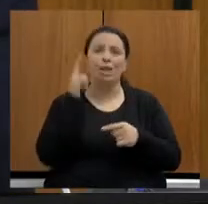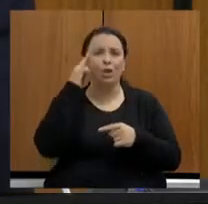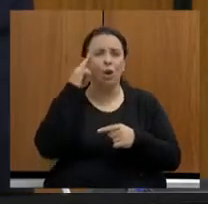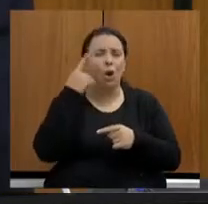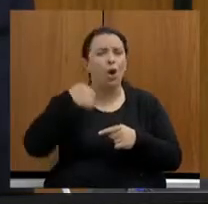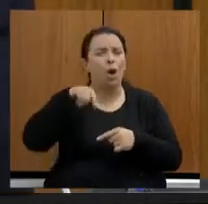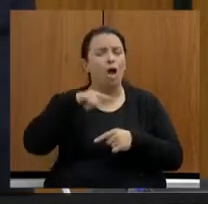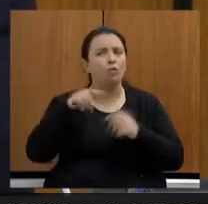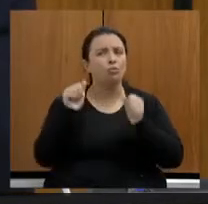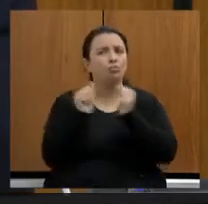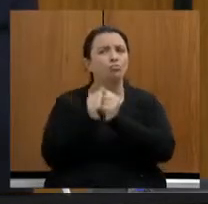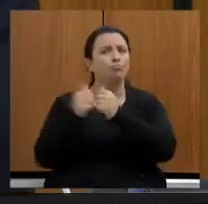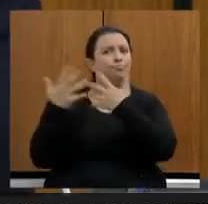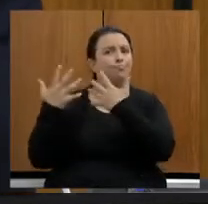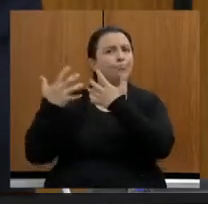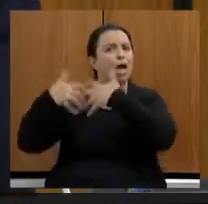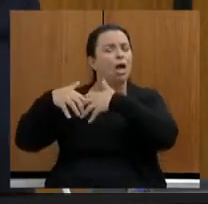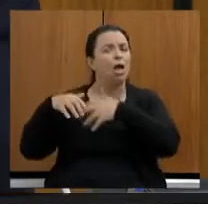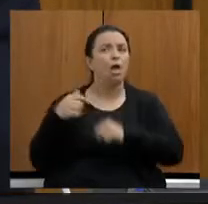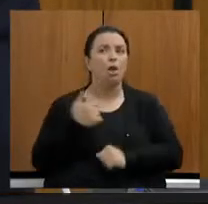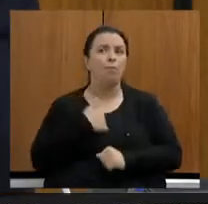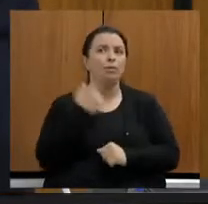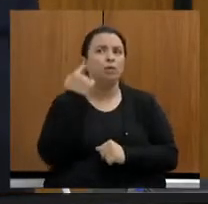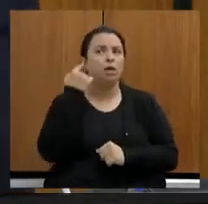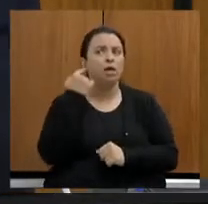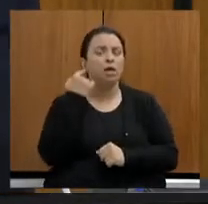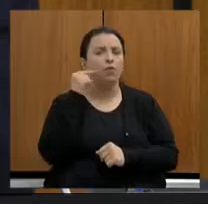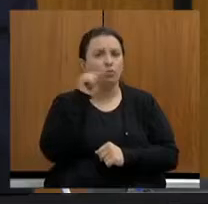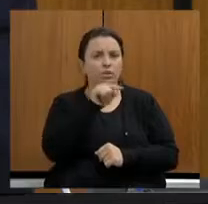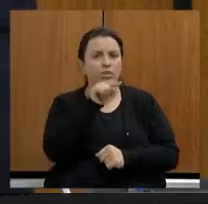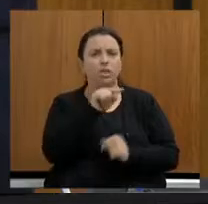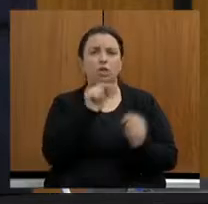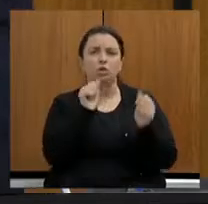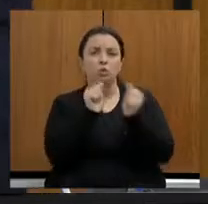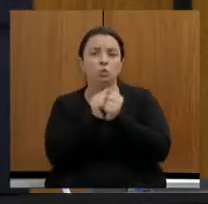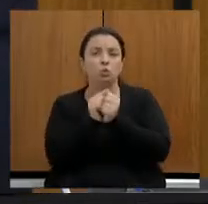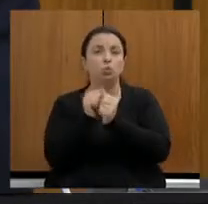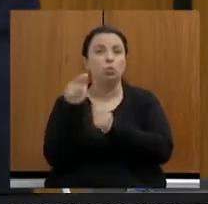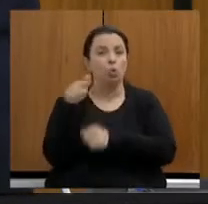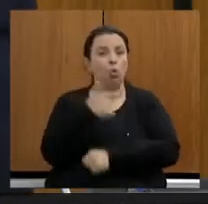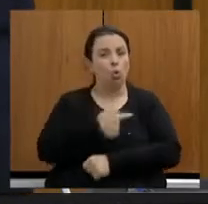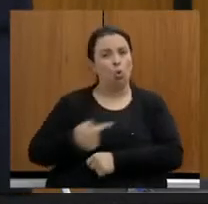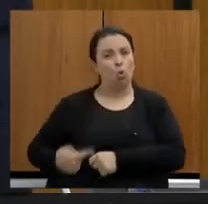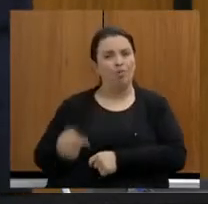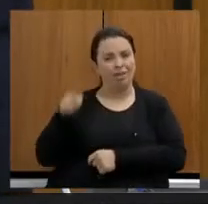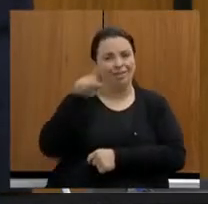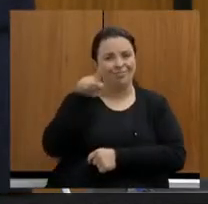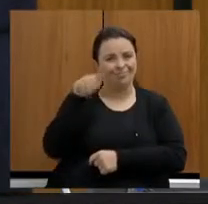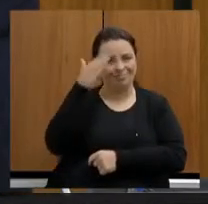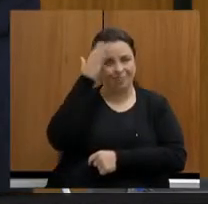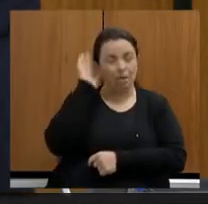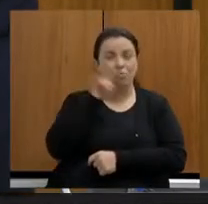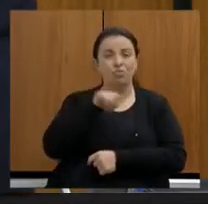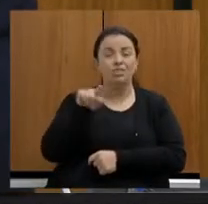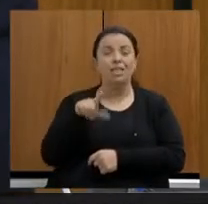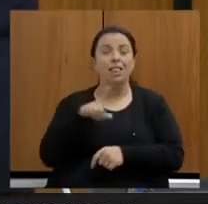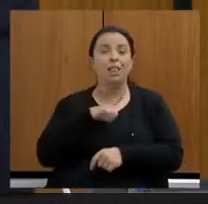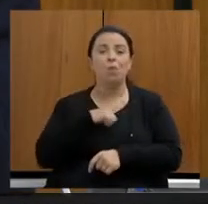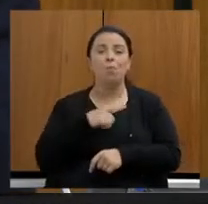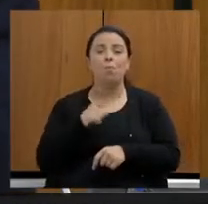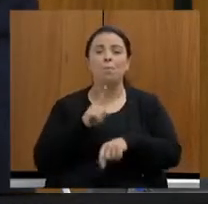acho que a senhora e o governador tem uma oportunidade que ímpar na história